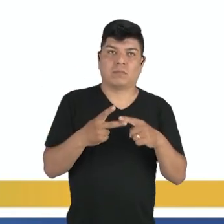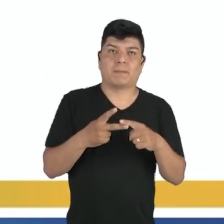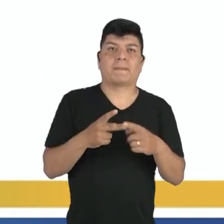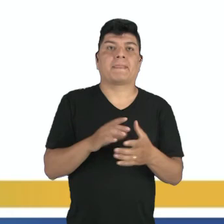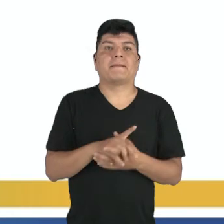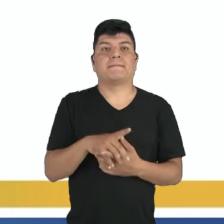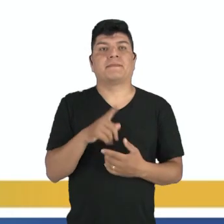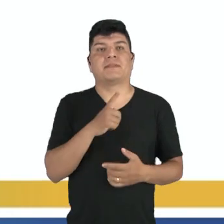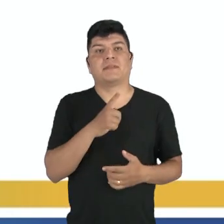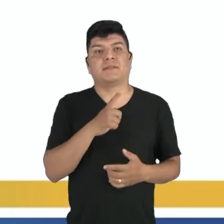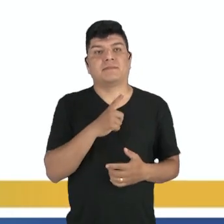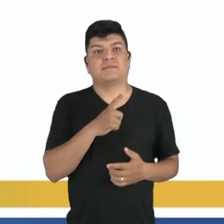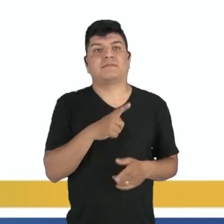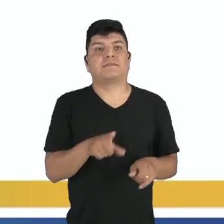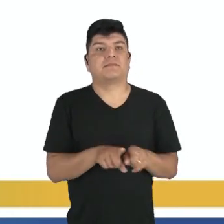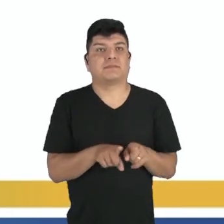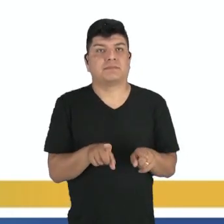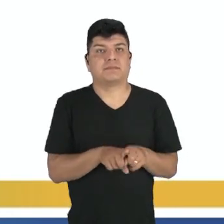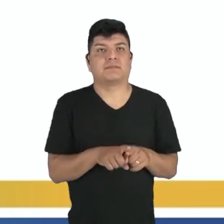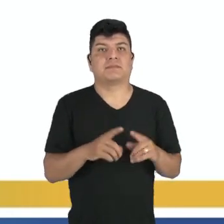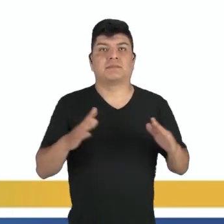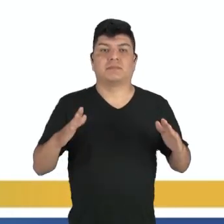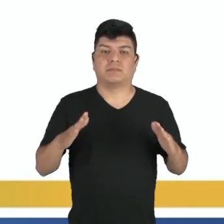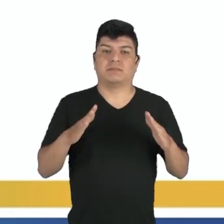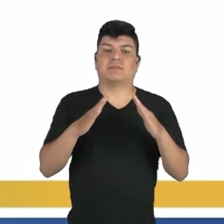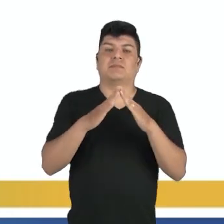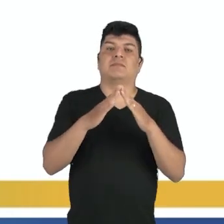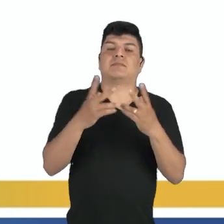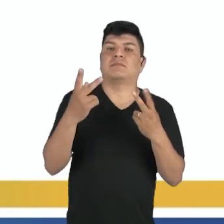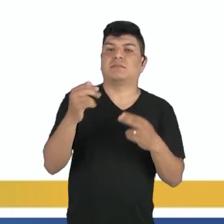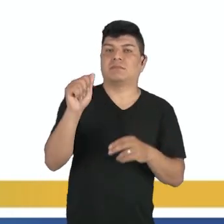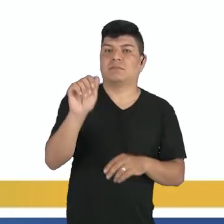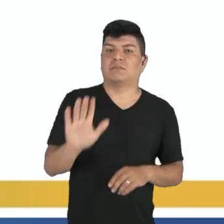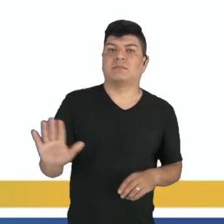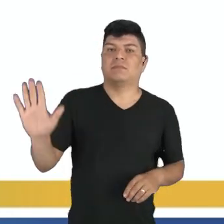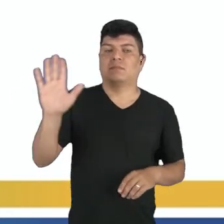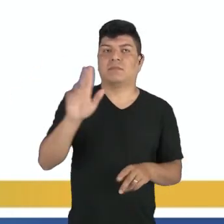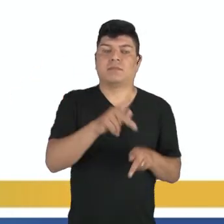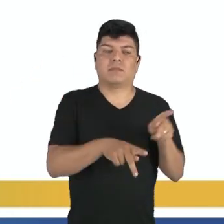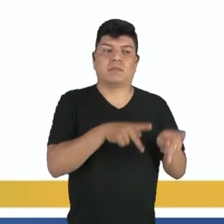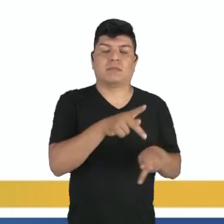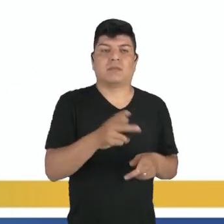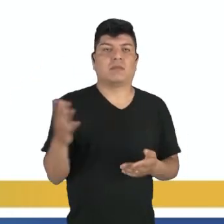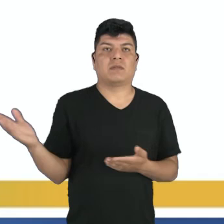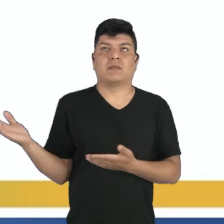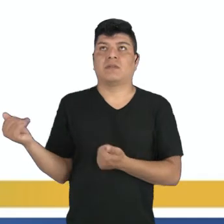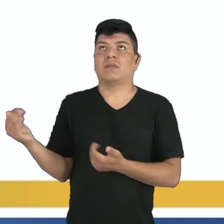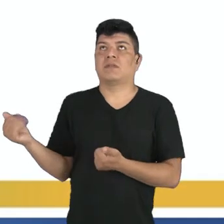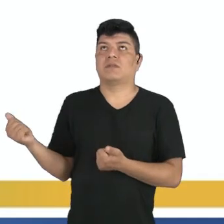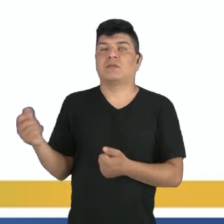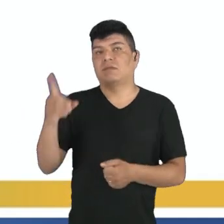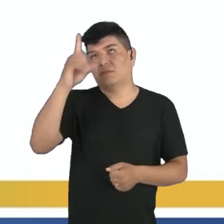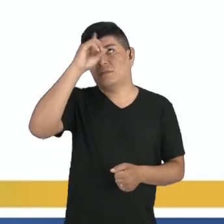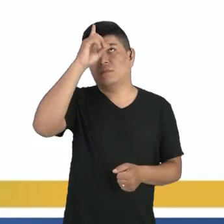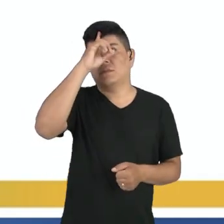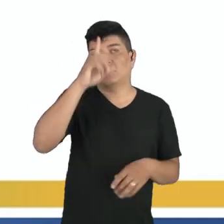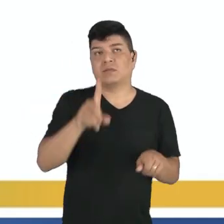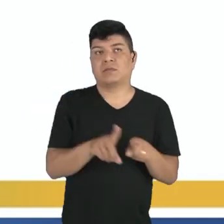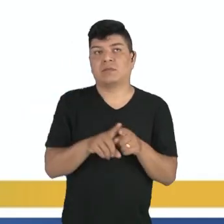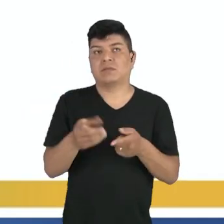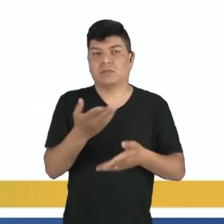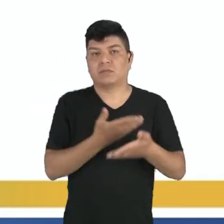dois nós temos a também uma pirâmide semelhante à da Ásia Que tanto a população joga como a população adulta